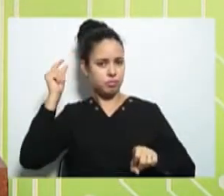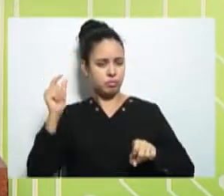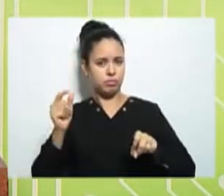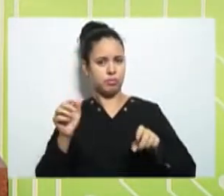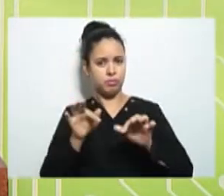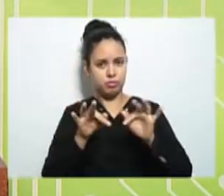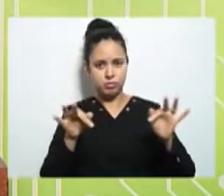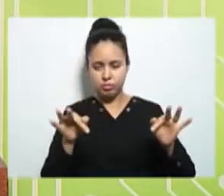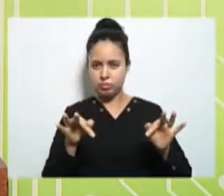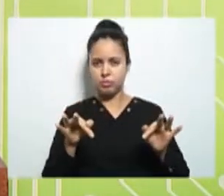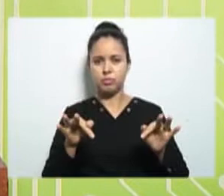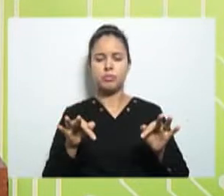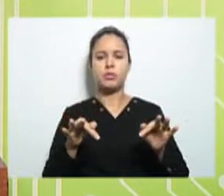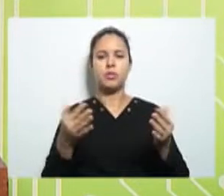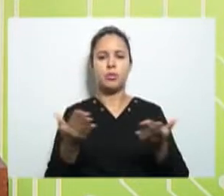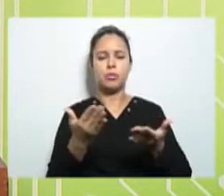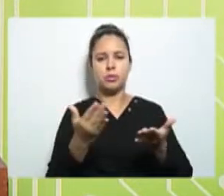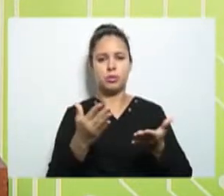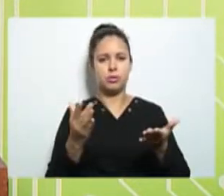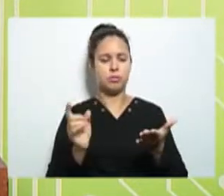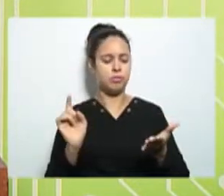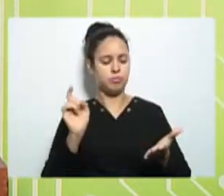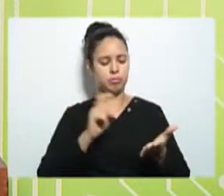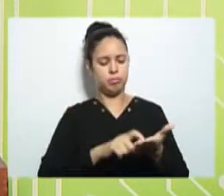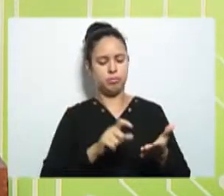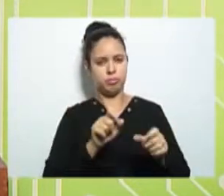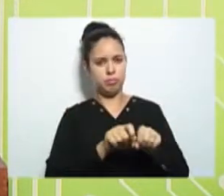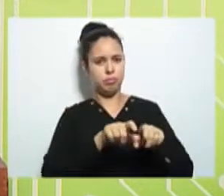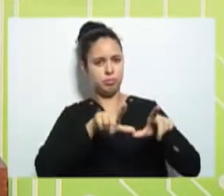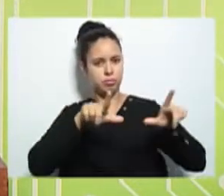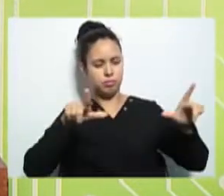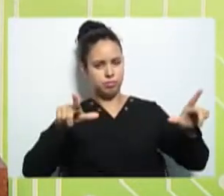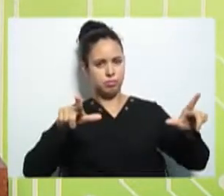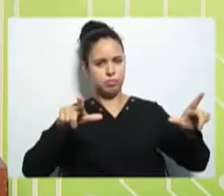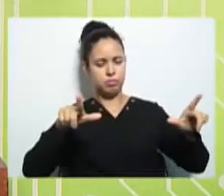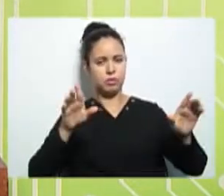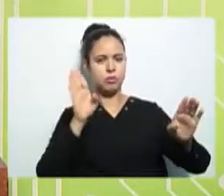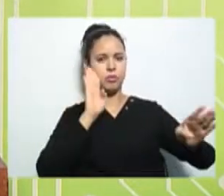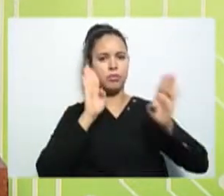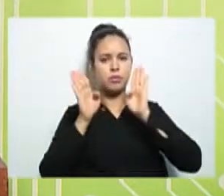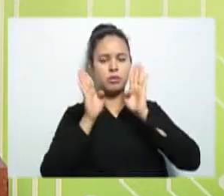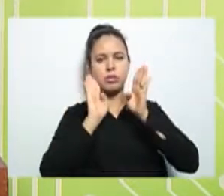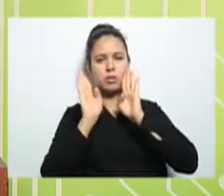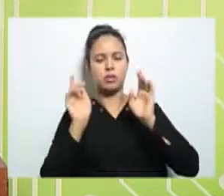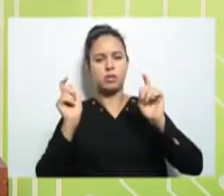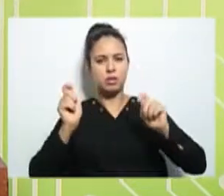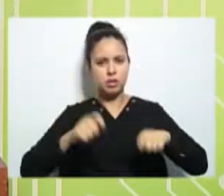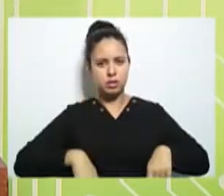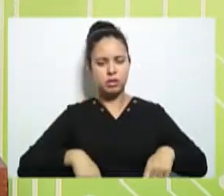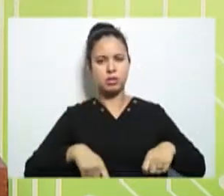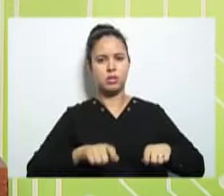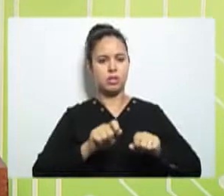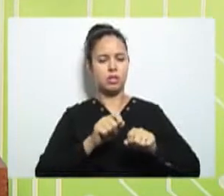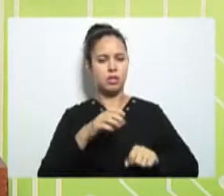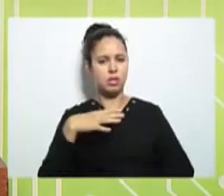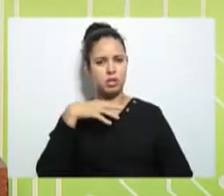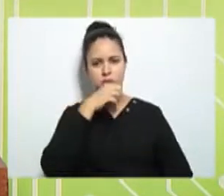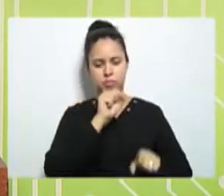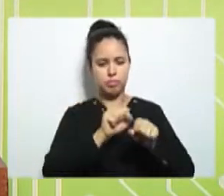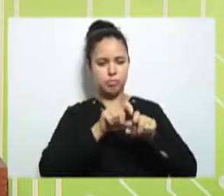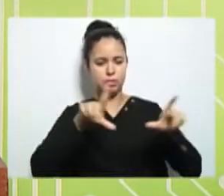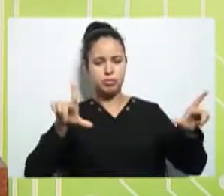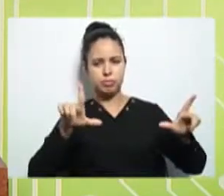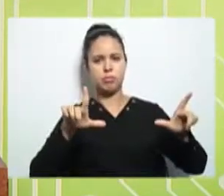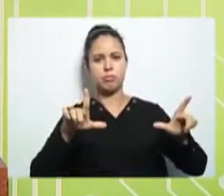Hoje a gente clica lá no aplicativo do Facebook, no nosso celular, e ele carrega ali em questão de segundos, milissegundos.